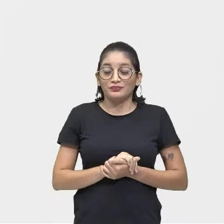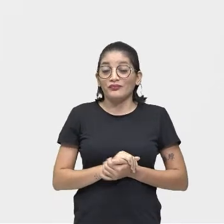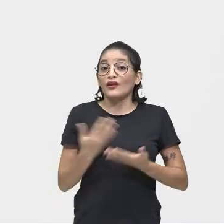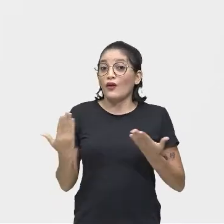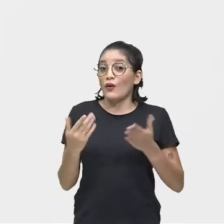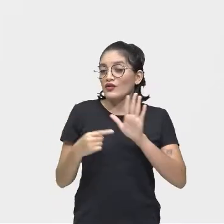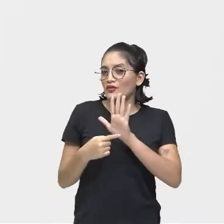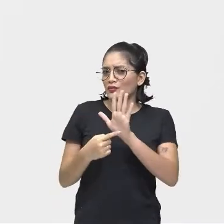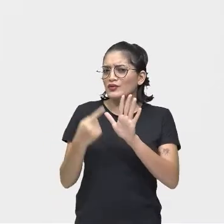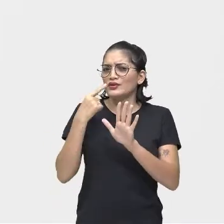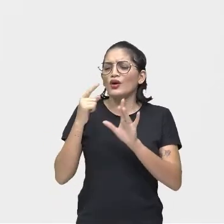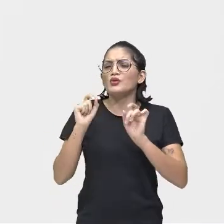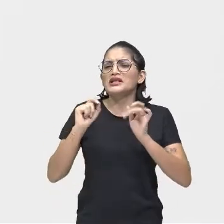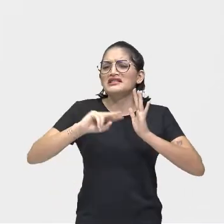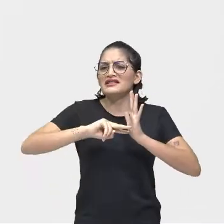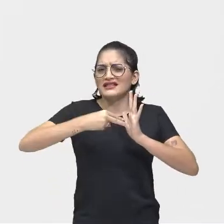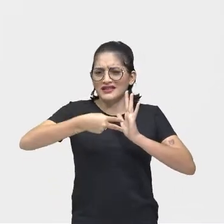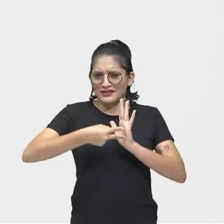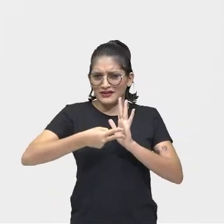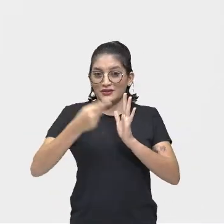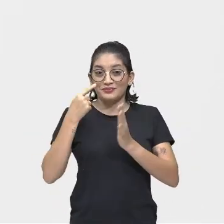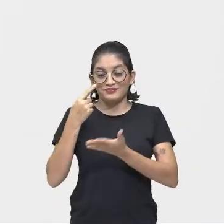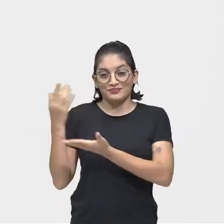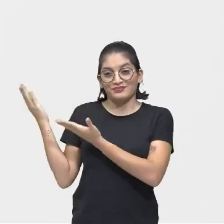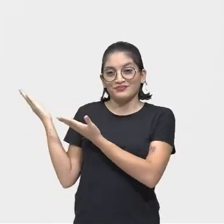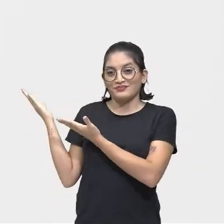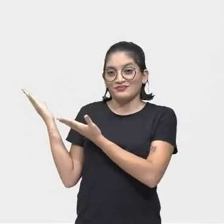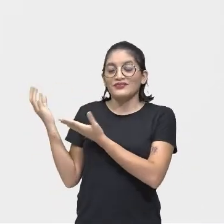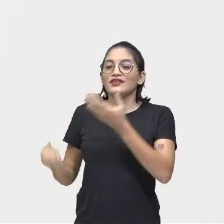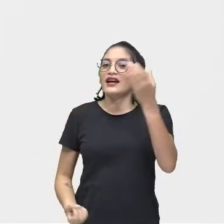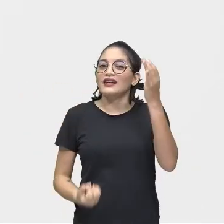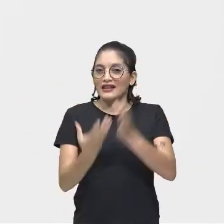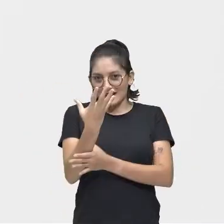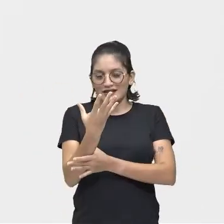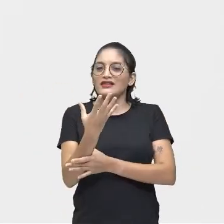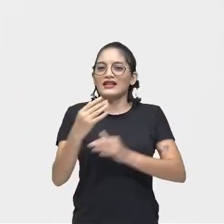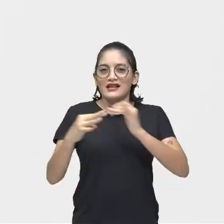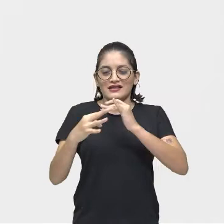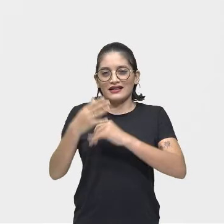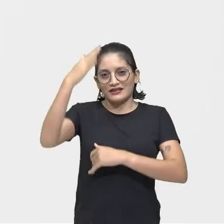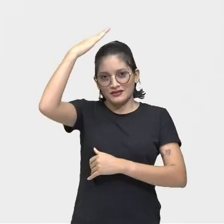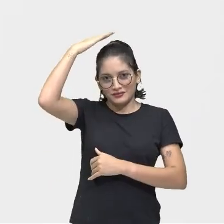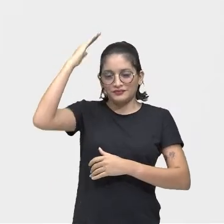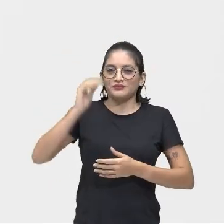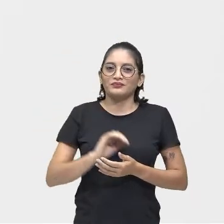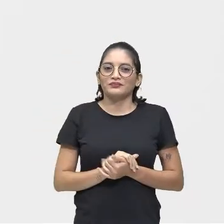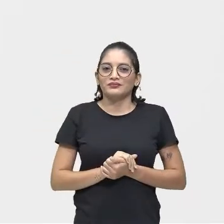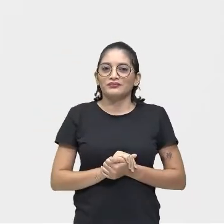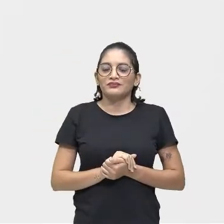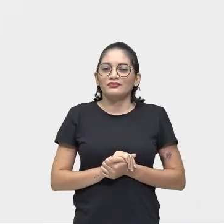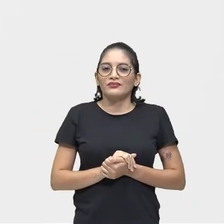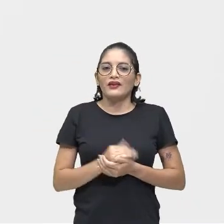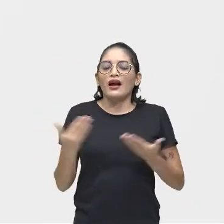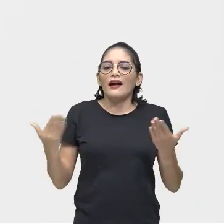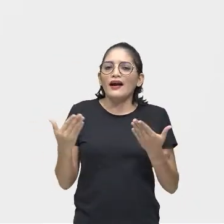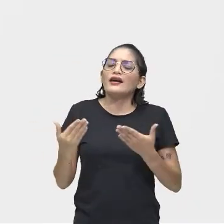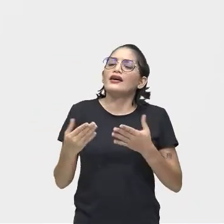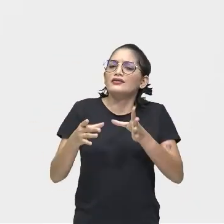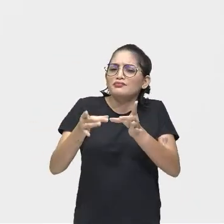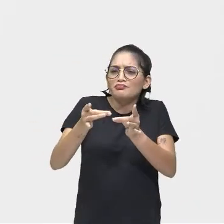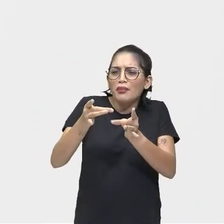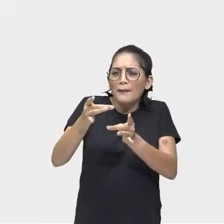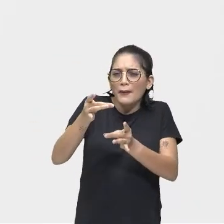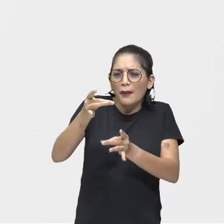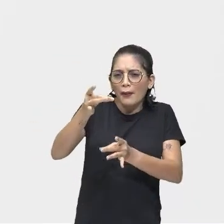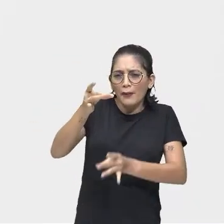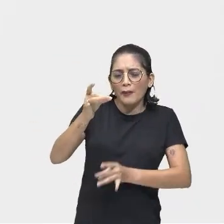ilustração do que seria o Forte do Presépio, que deu origem à cidade de Belém, e agora a gente vai aprofundar um pouquinho